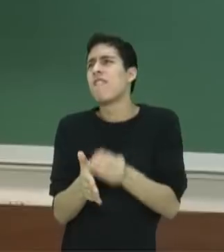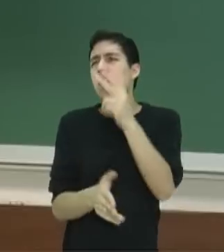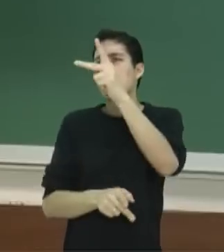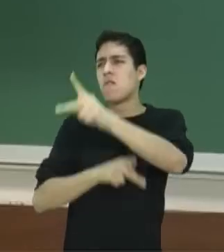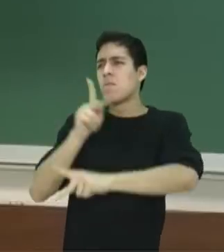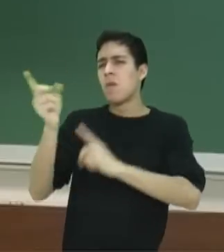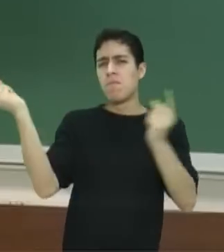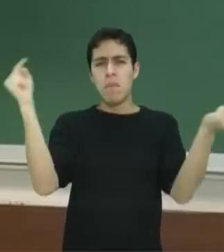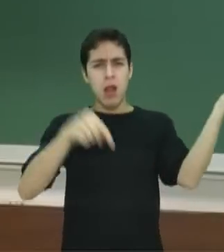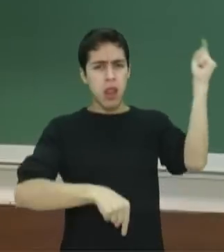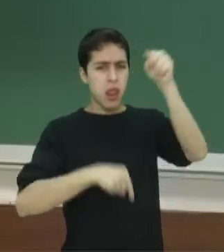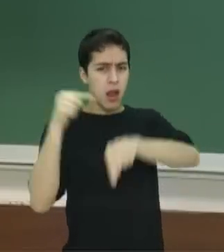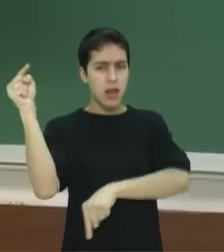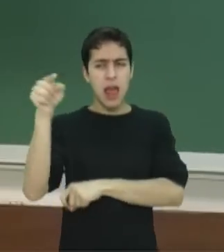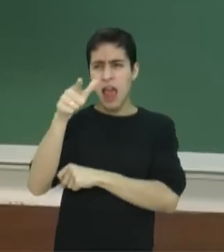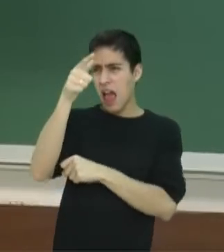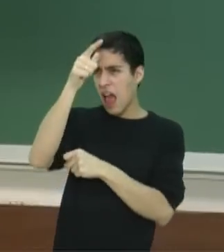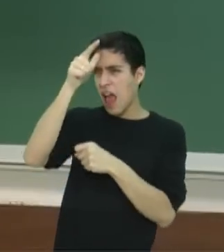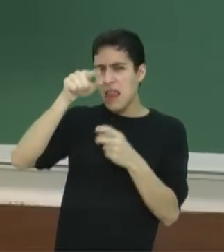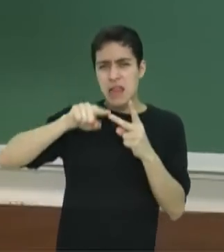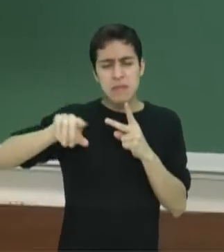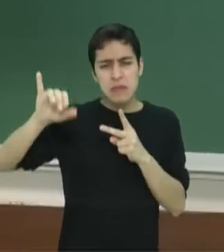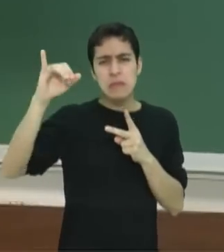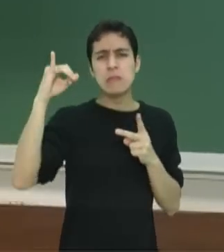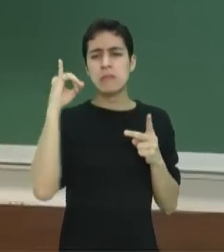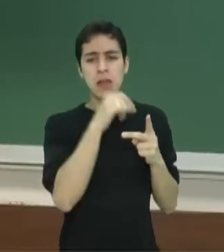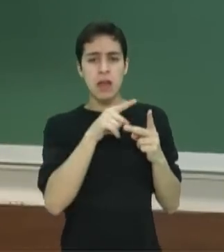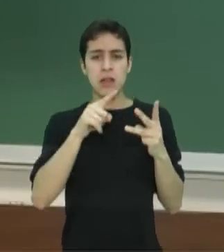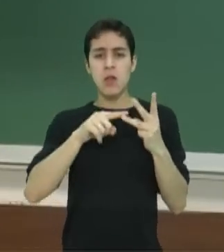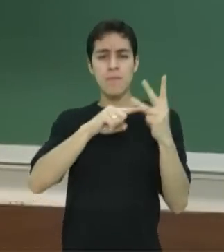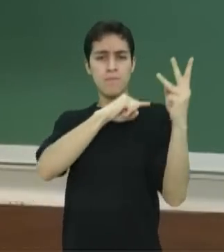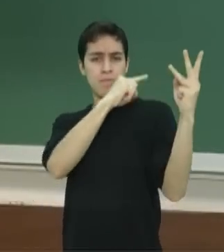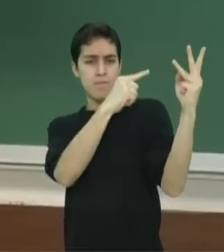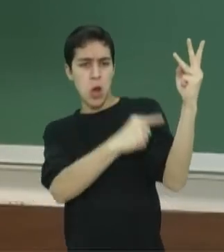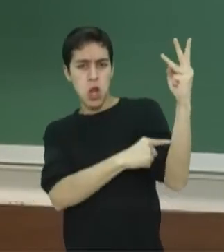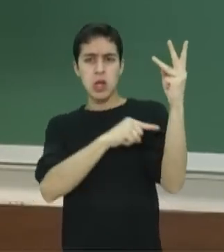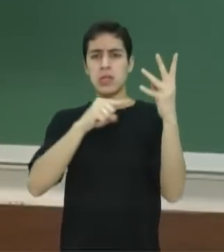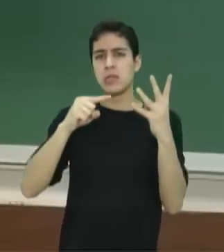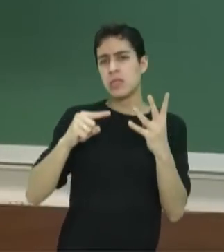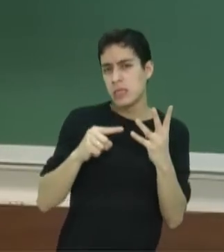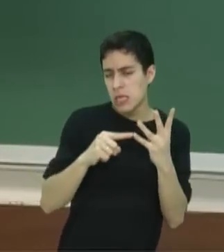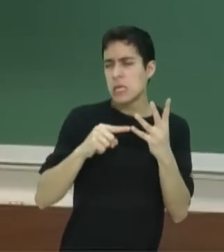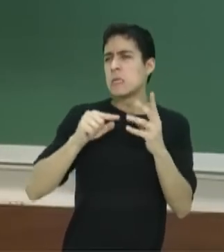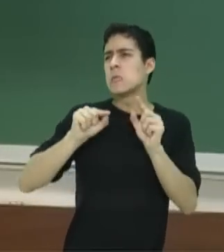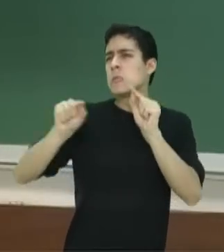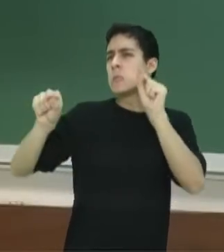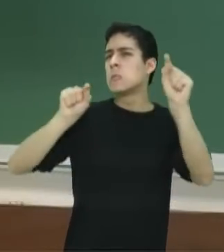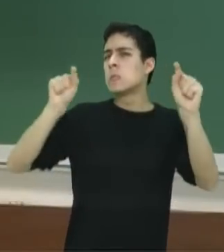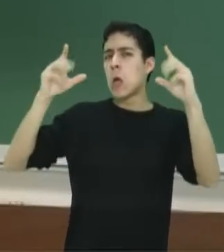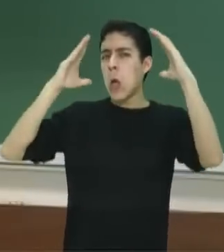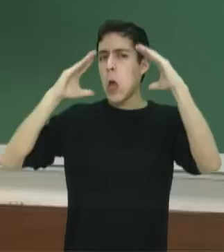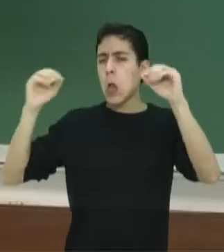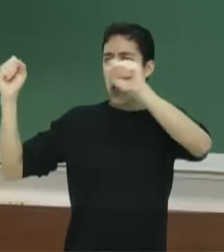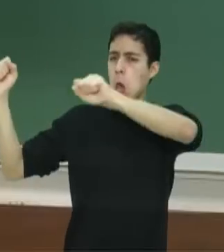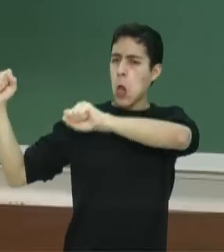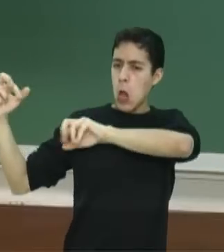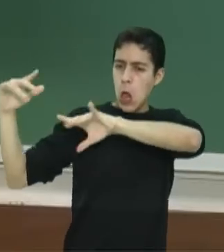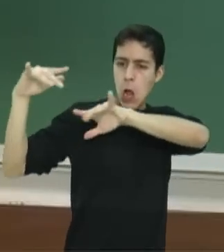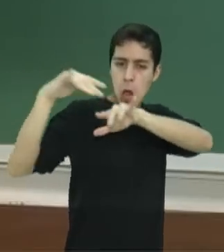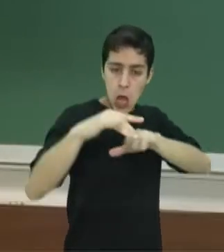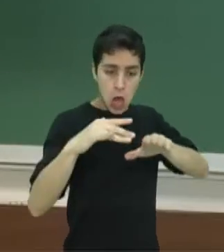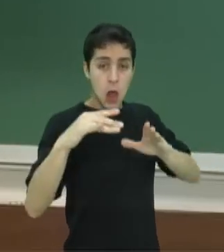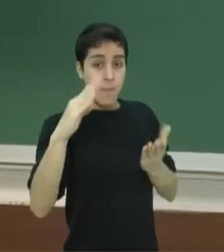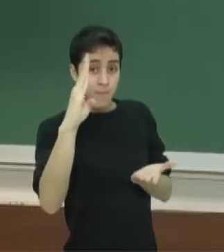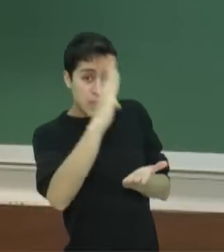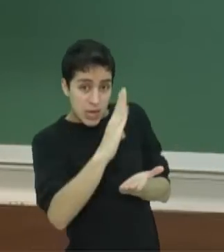para vocês. Alemães, italianos, poloneses, ucranianos, holandeses e outros vieram para o Brasil